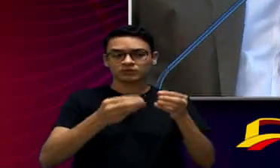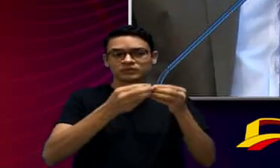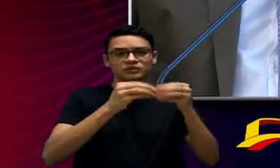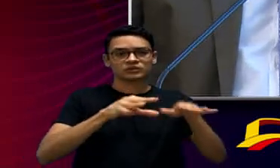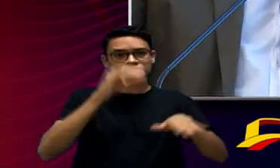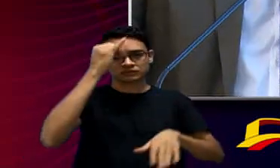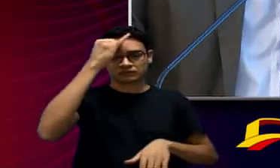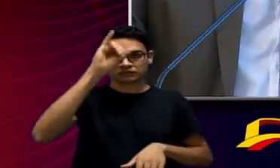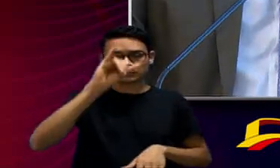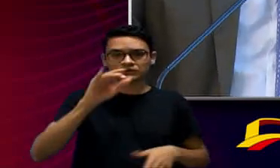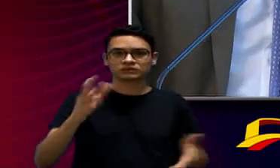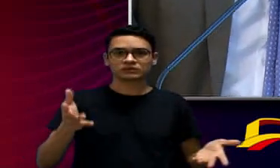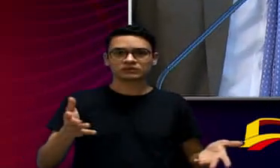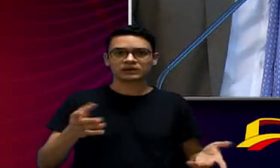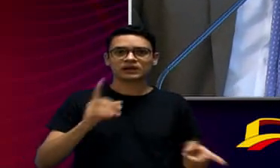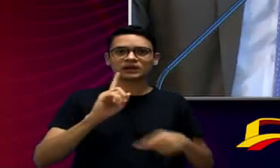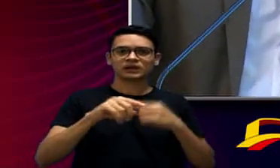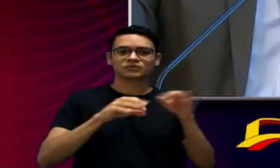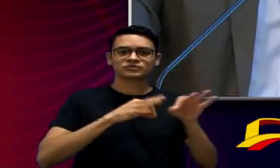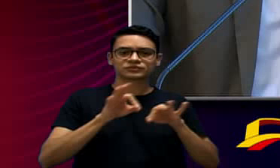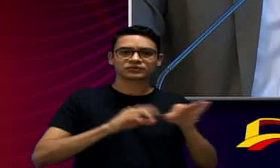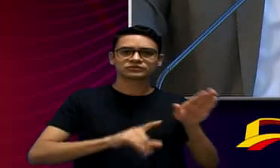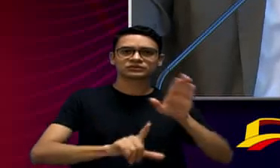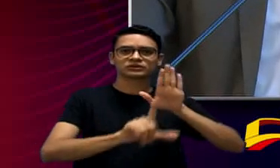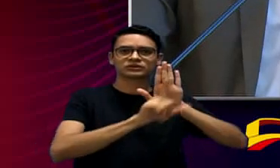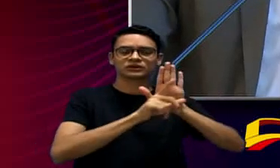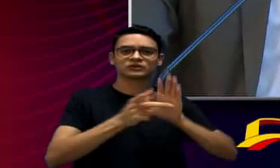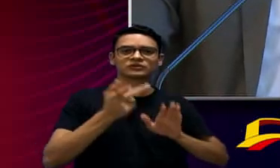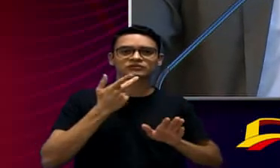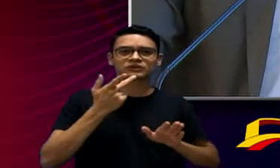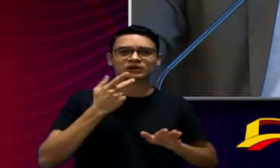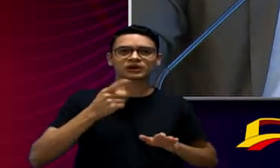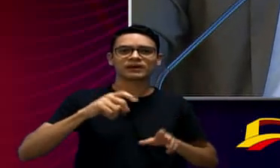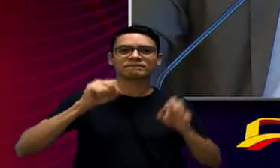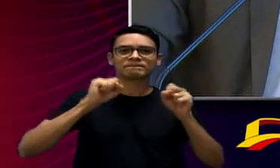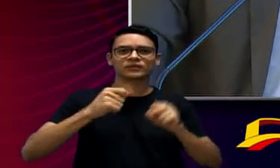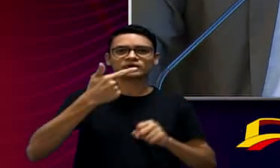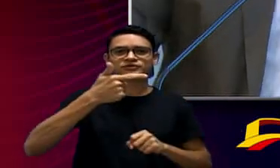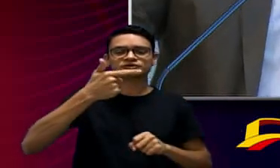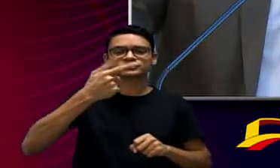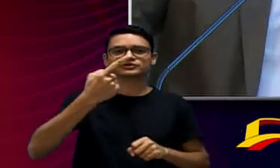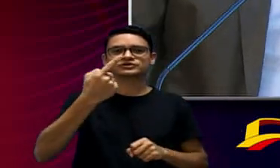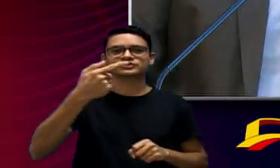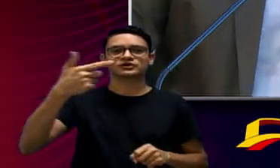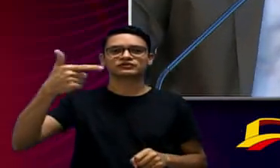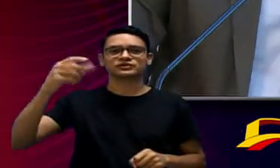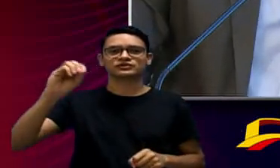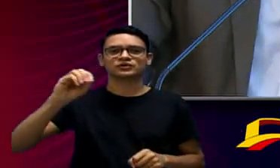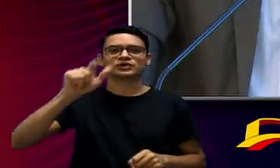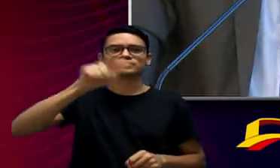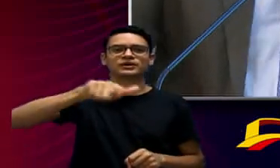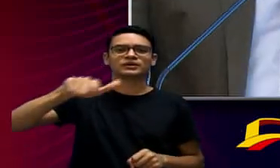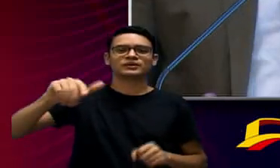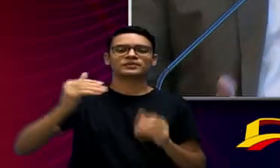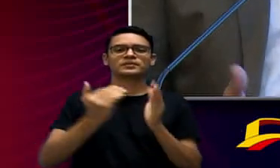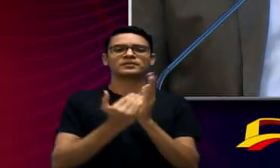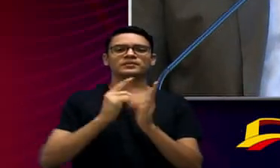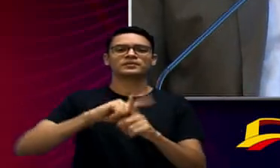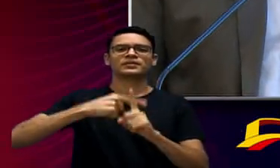um investimento. Tá bom. Daqui a pouco vem um projeto de lei dizendo que eles podem fazer 120 horas a mais, tá? Isso para liberar o governo. Então, estamos diminuindo